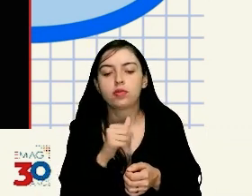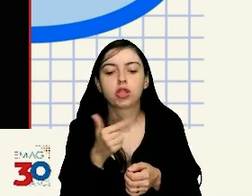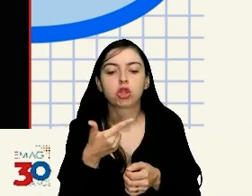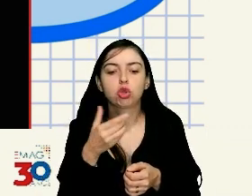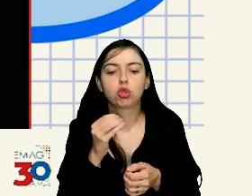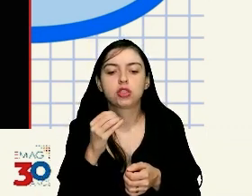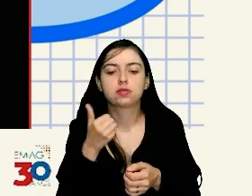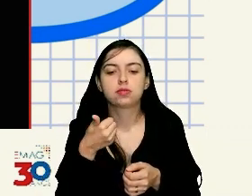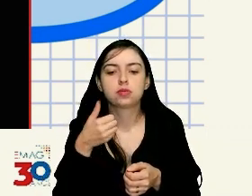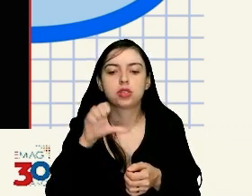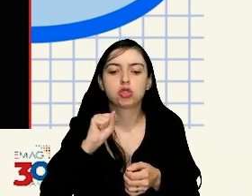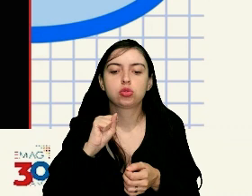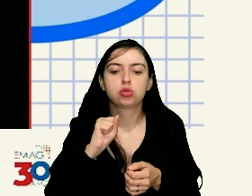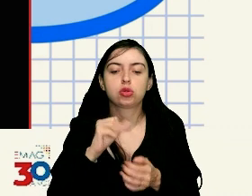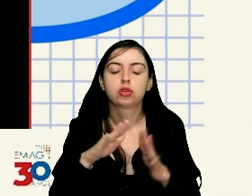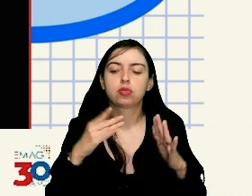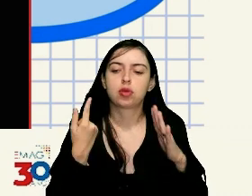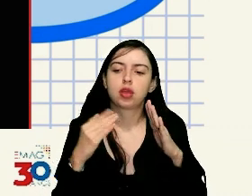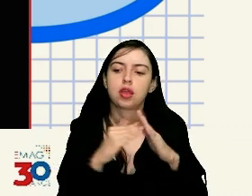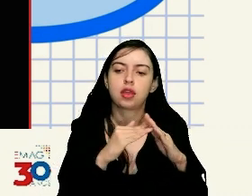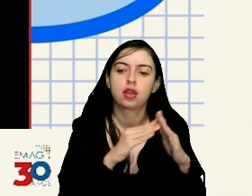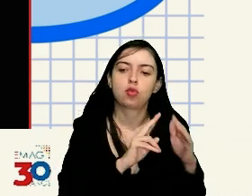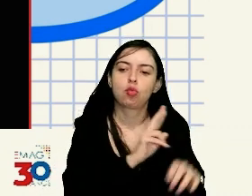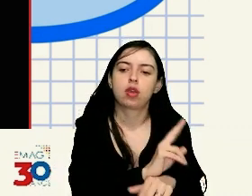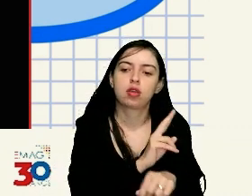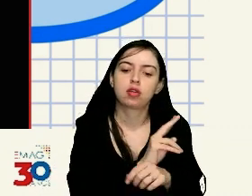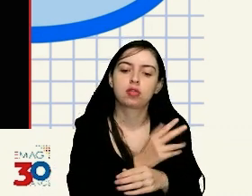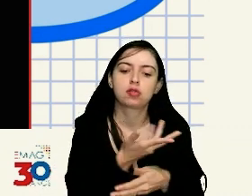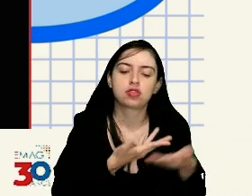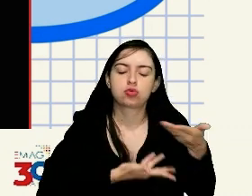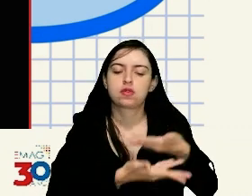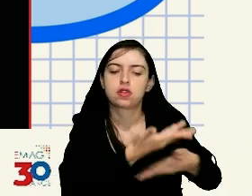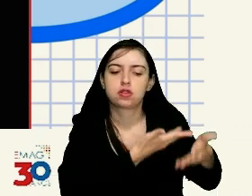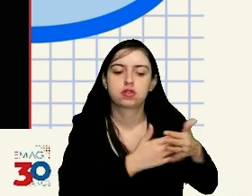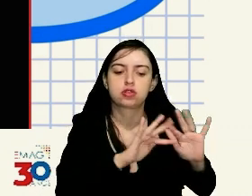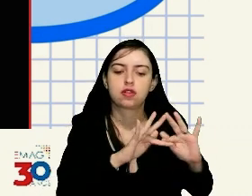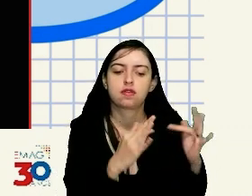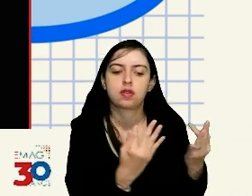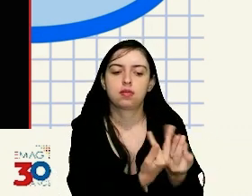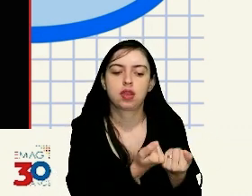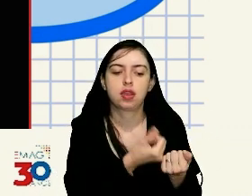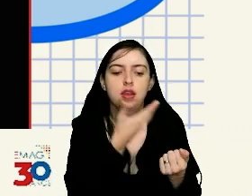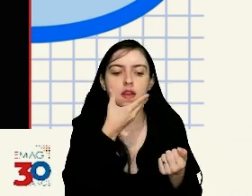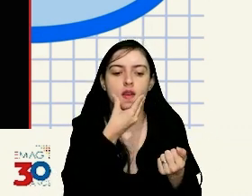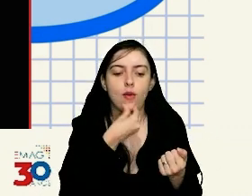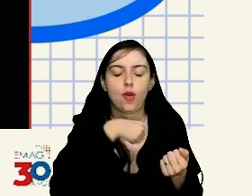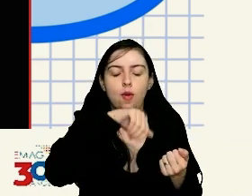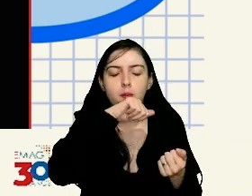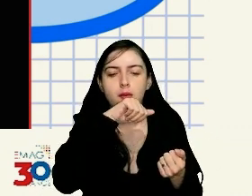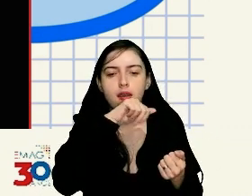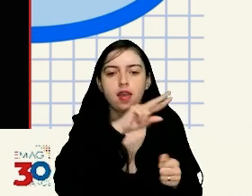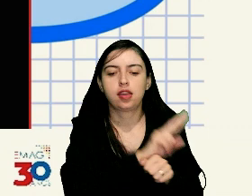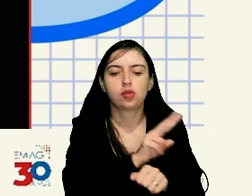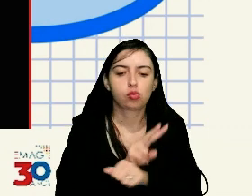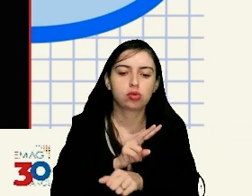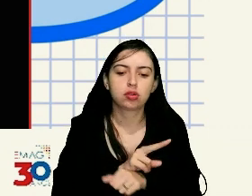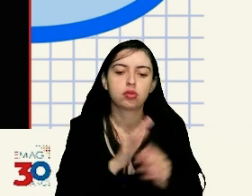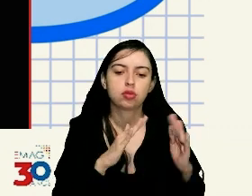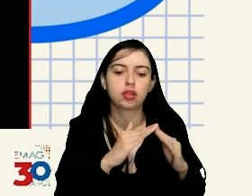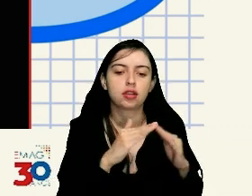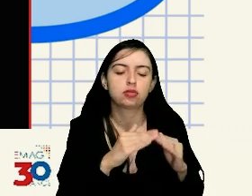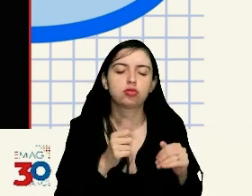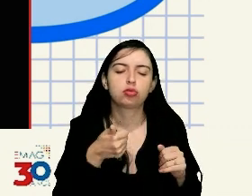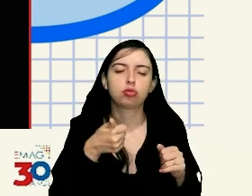lar onde o pai dividiu equitativamente as atividades da casa, ele tem 1,5 vezes mais propensos a fazer o